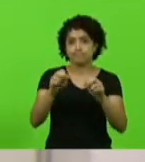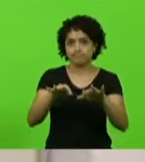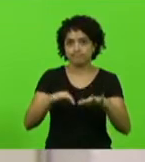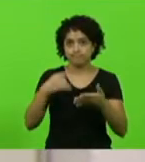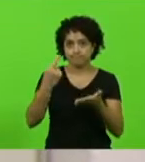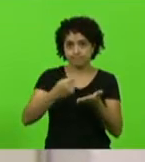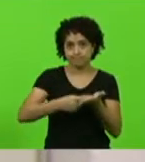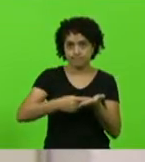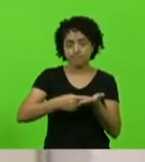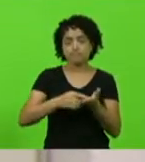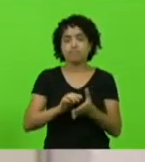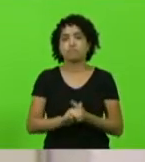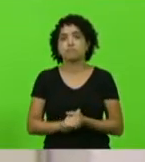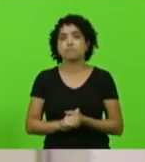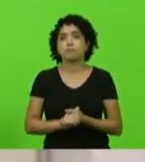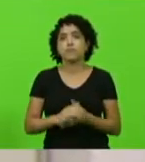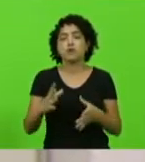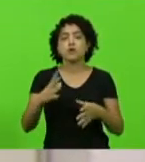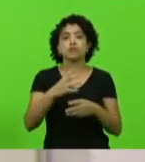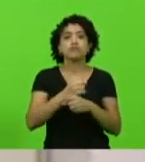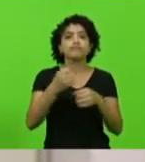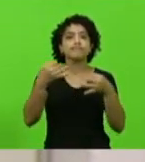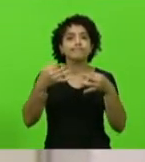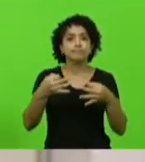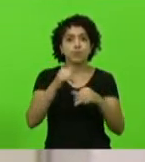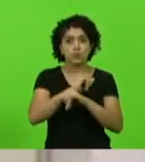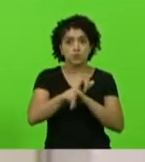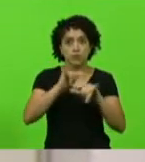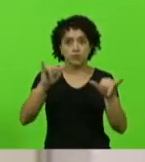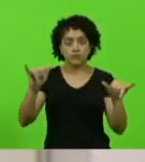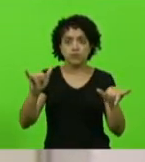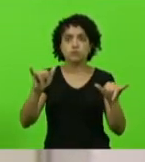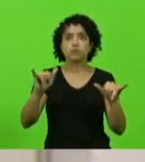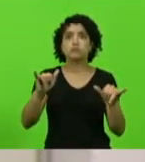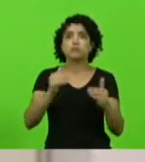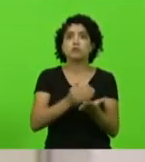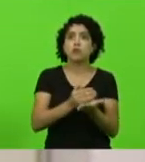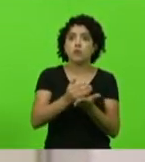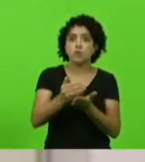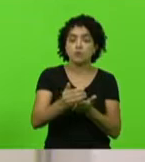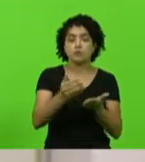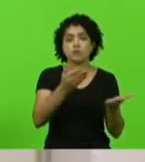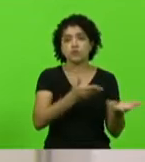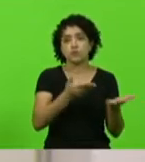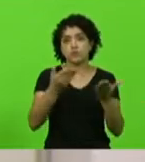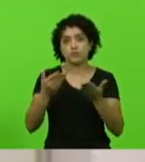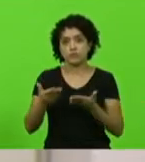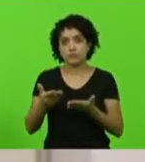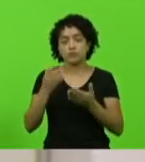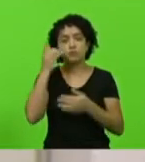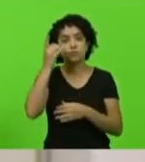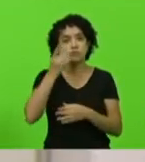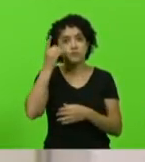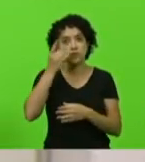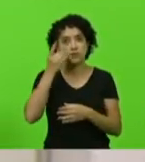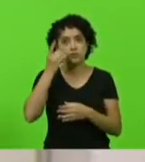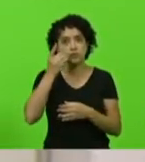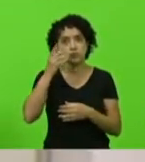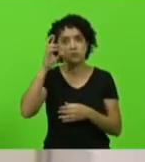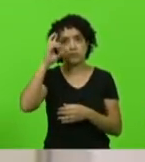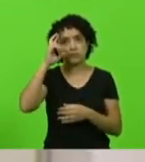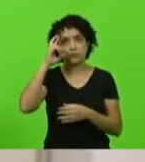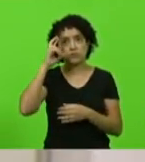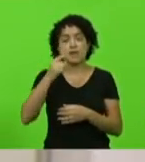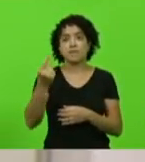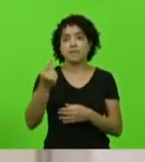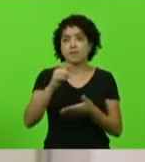ordinária. Havendo quórum regimental, o senhor presidente declarou abertos os trabalhos e convidou o senhor deputado Ricardo Alba,